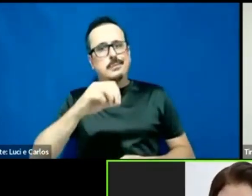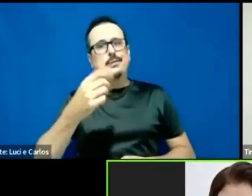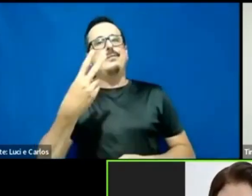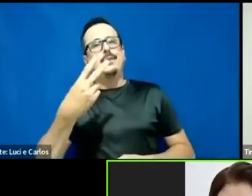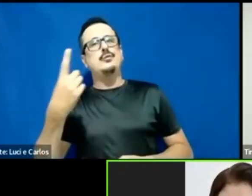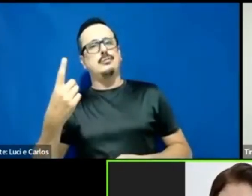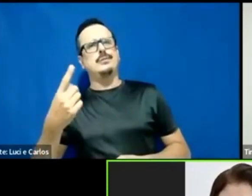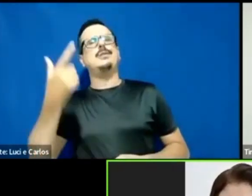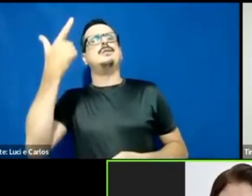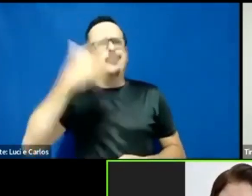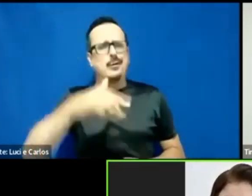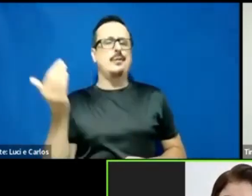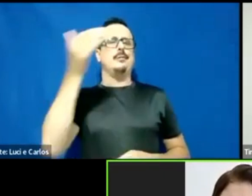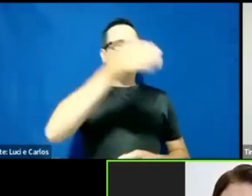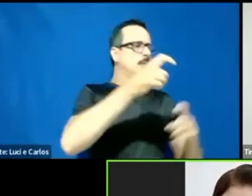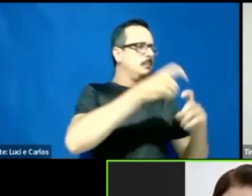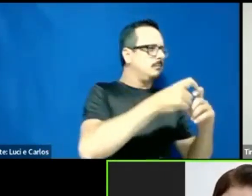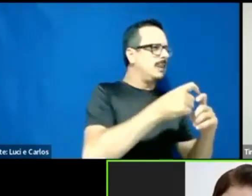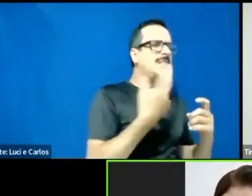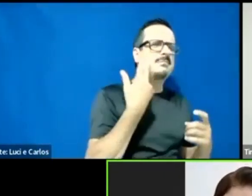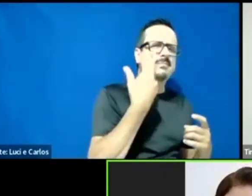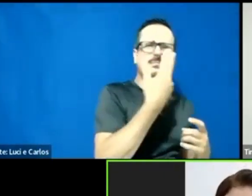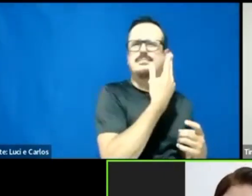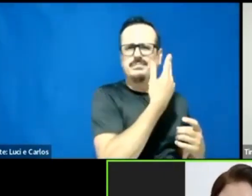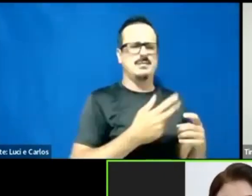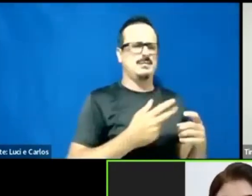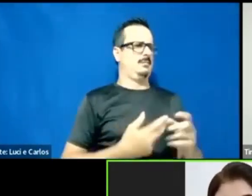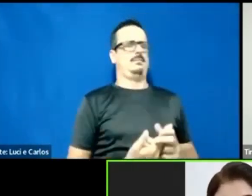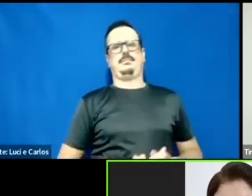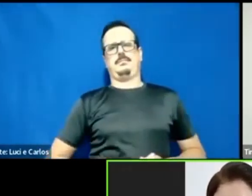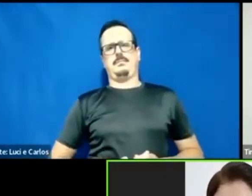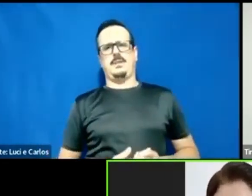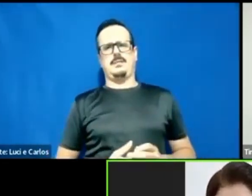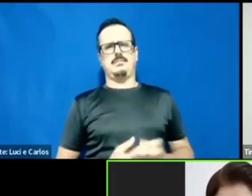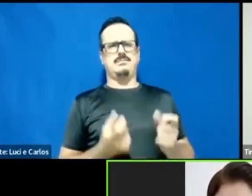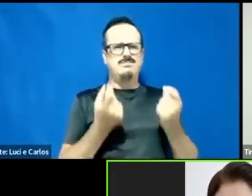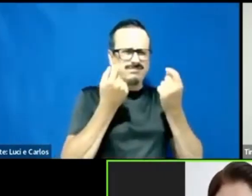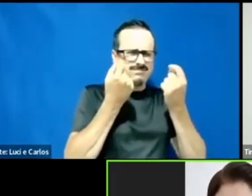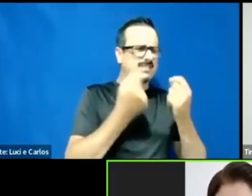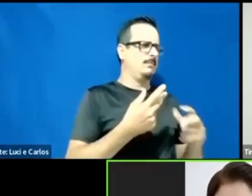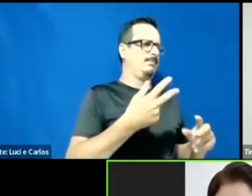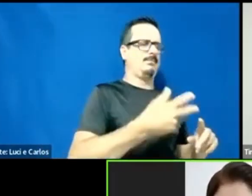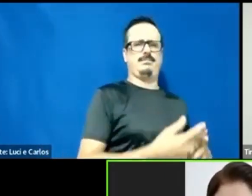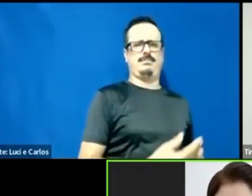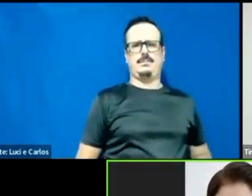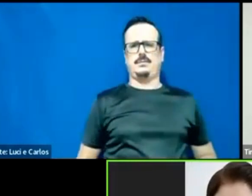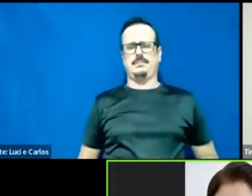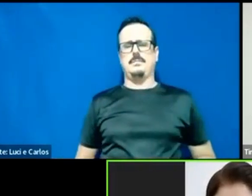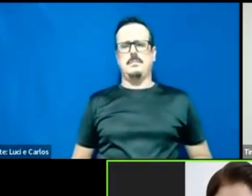também. E ano passado, aliás, no final do ano atrasado,